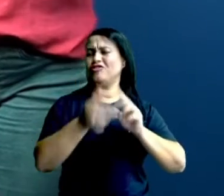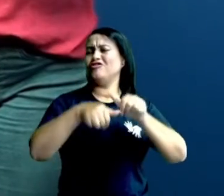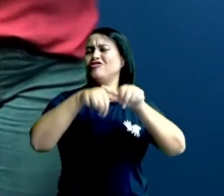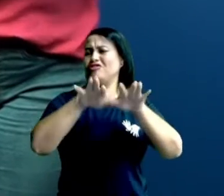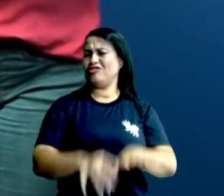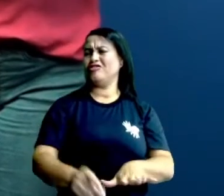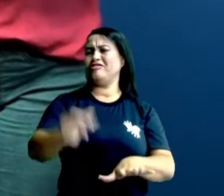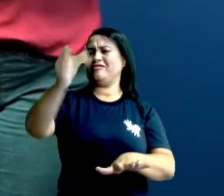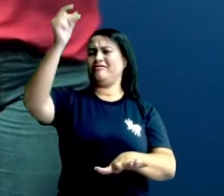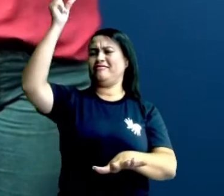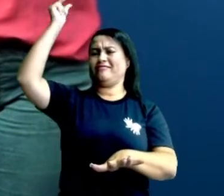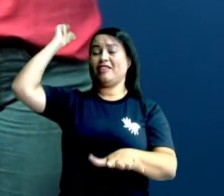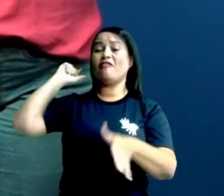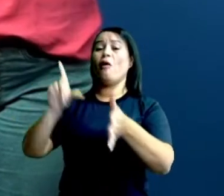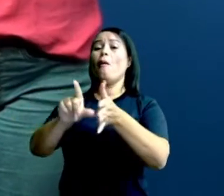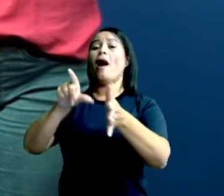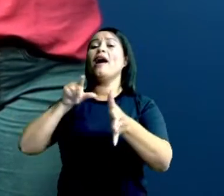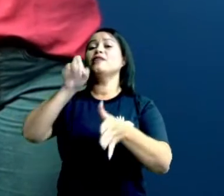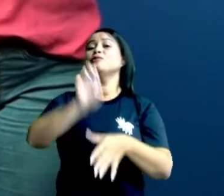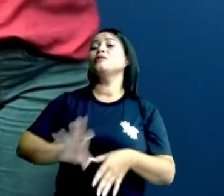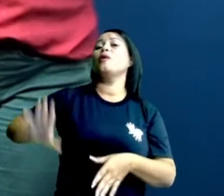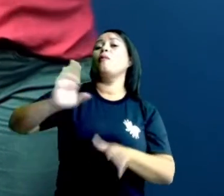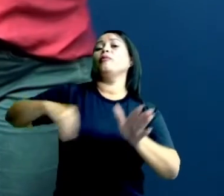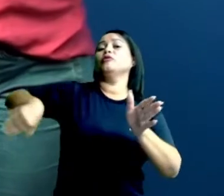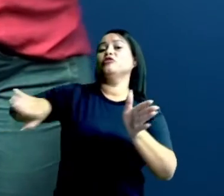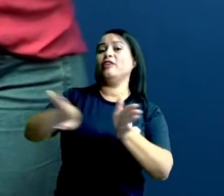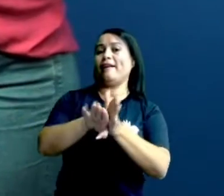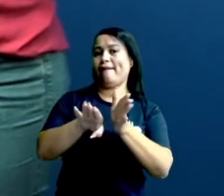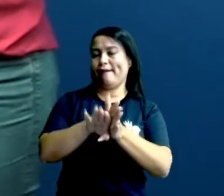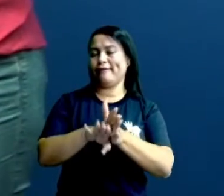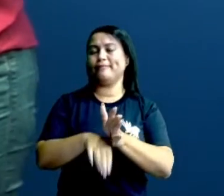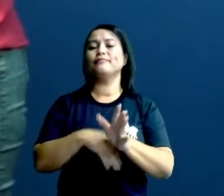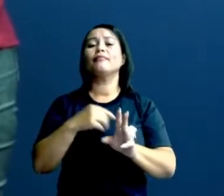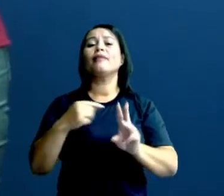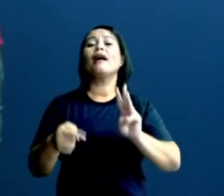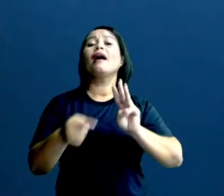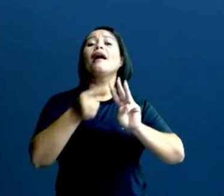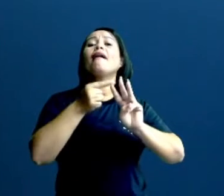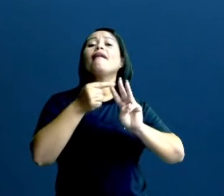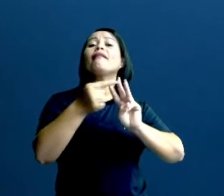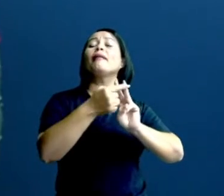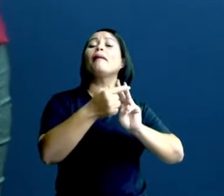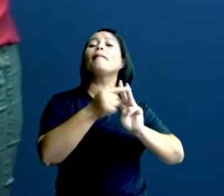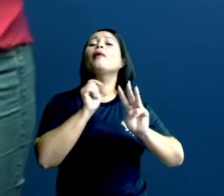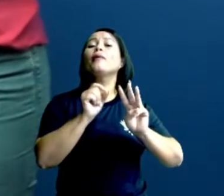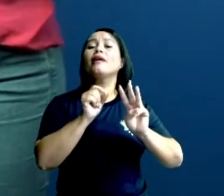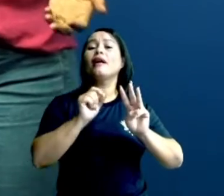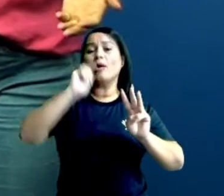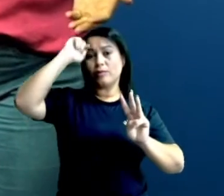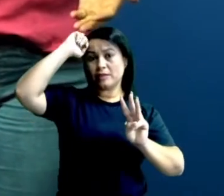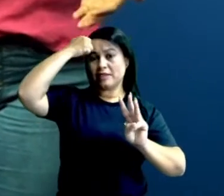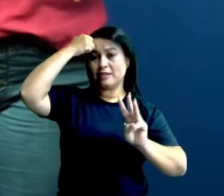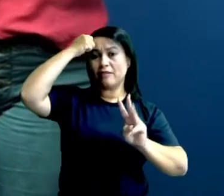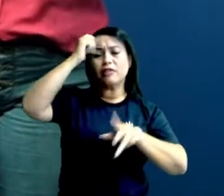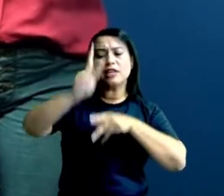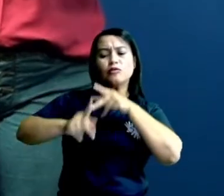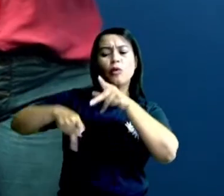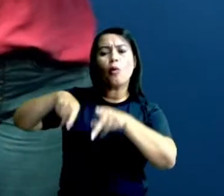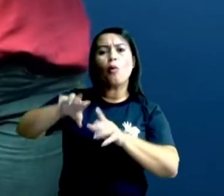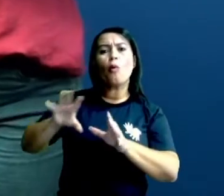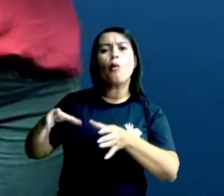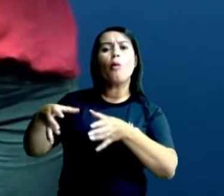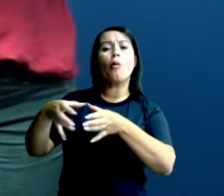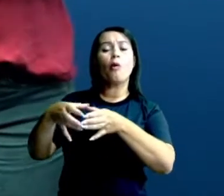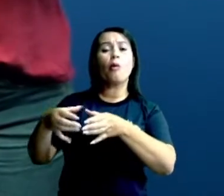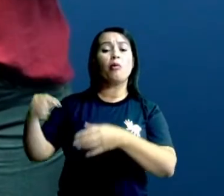quando os europeus chegaram ou descobriram, né, o Brasil. E os africanos, que foi um povo que não